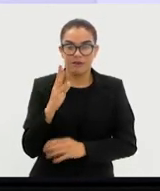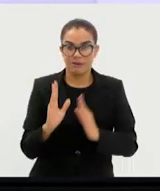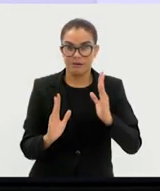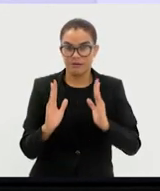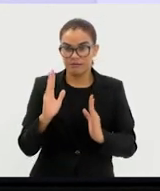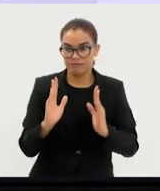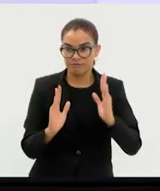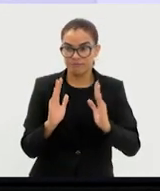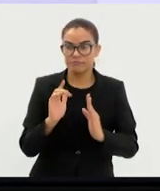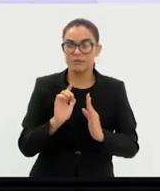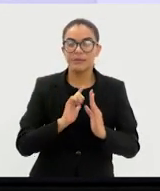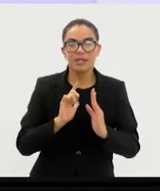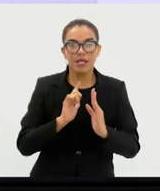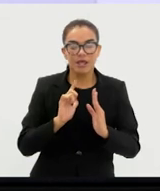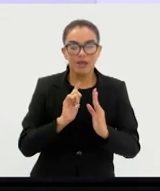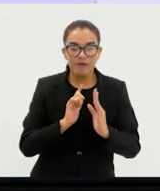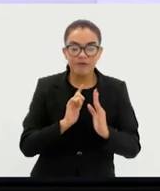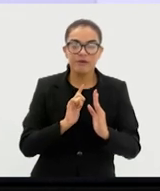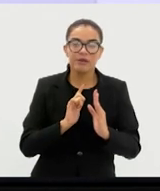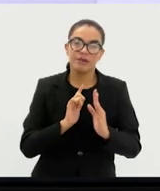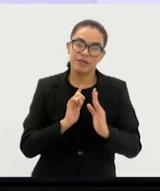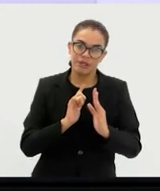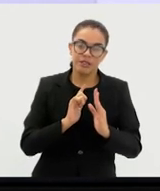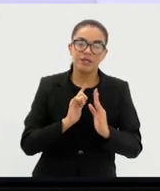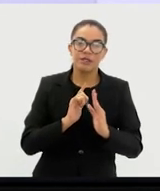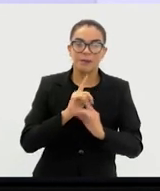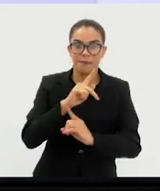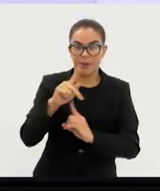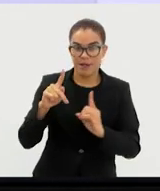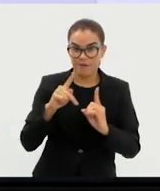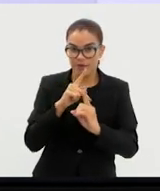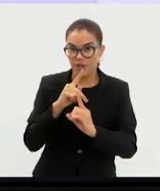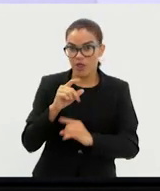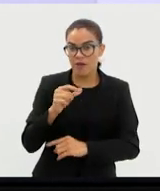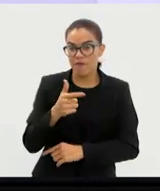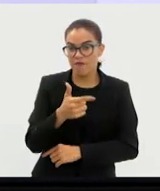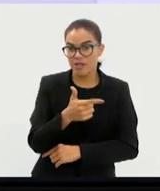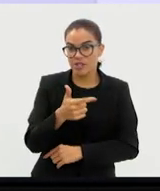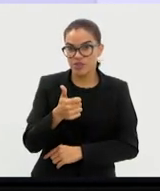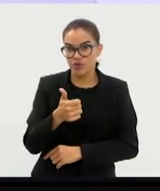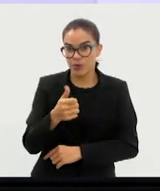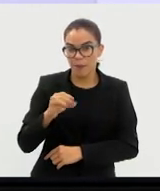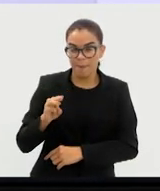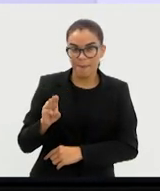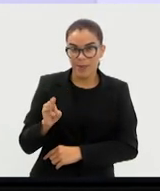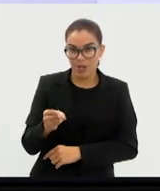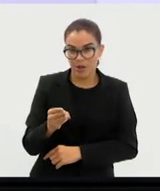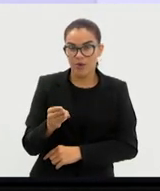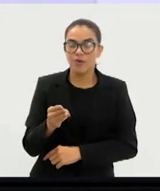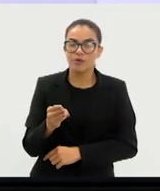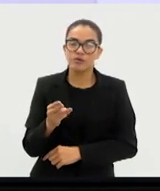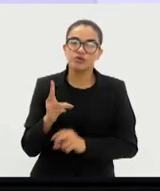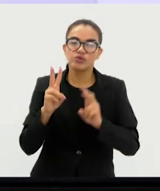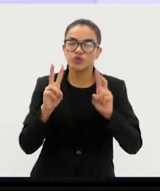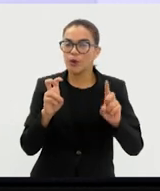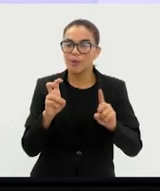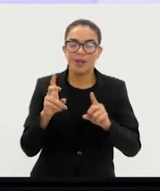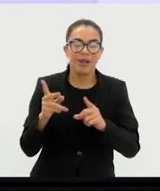período foram aportados no Rio Previdência 21 bilhões em termos de royalties e participações, o que dá